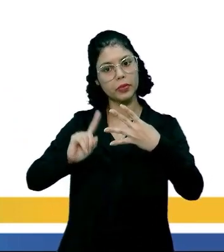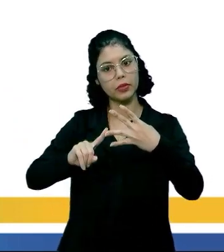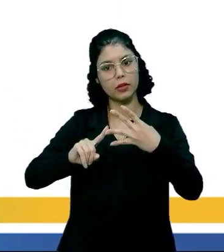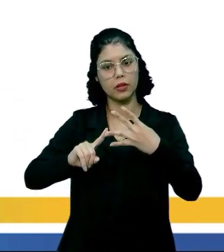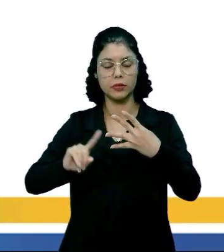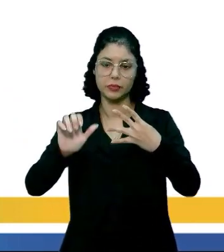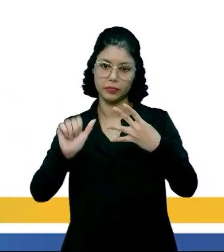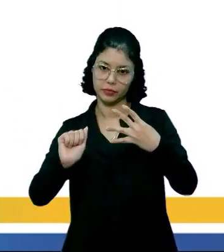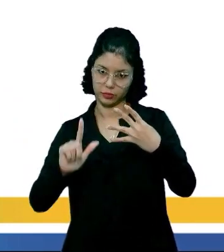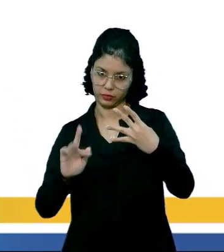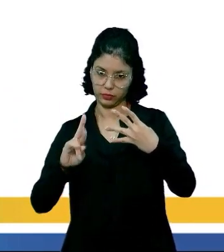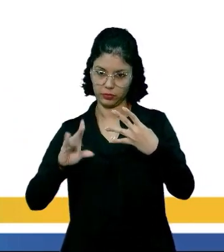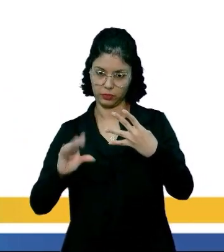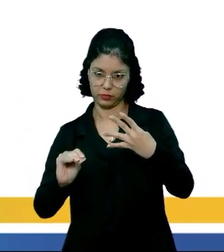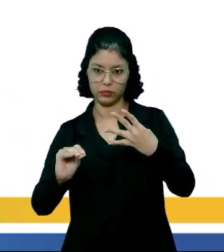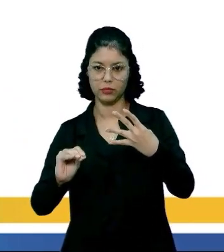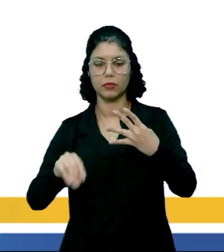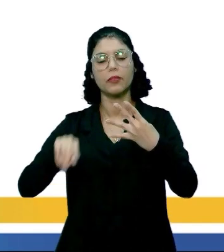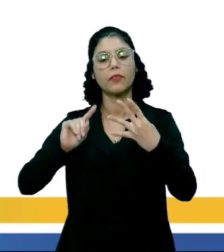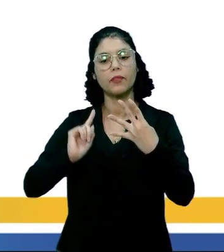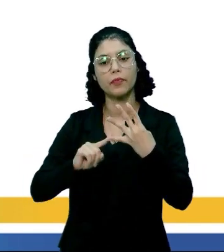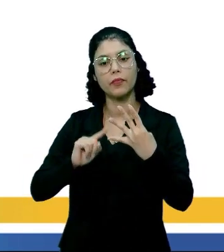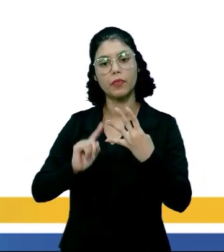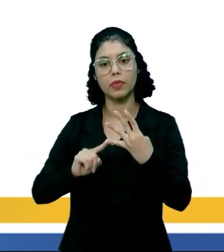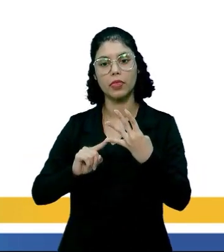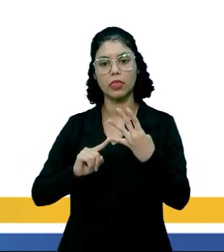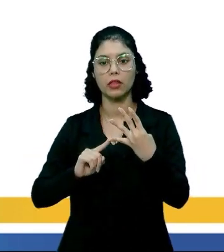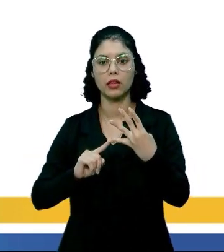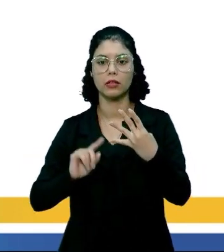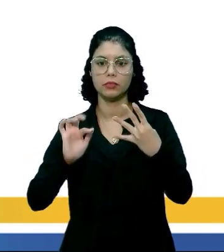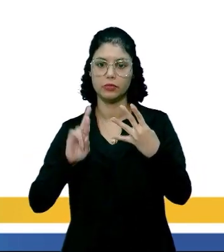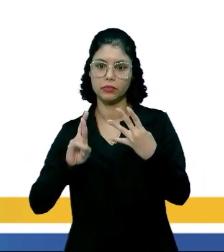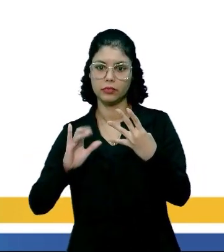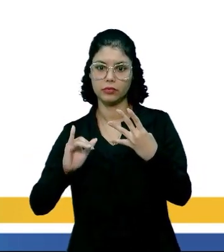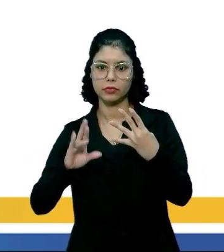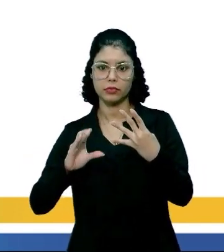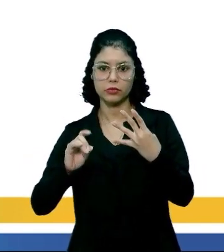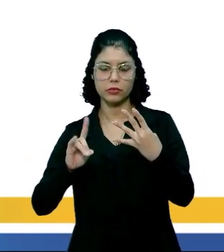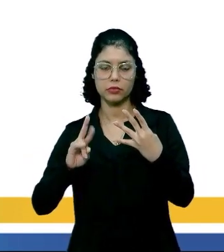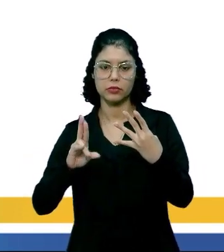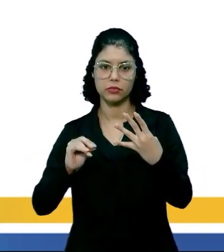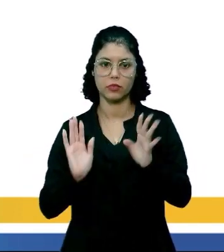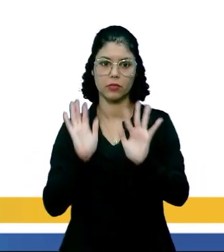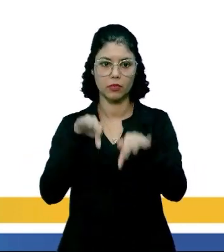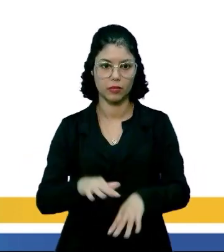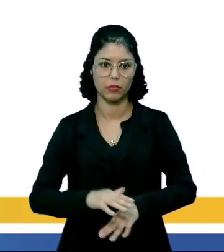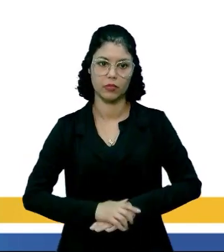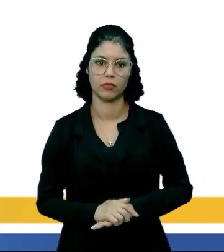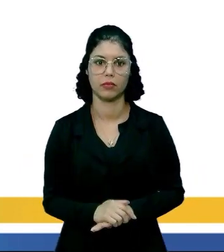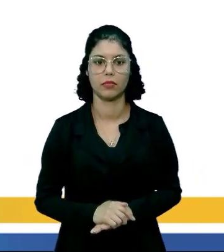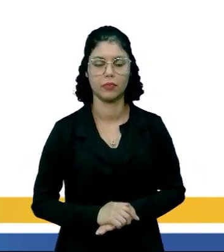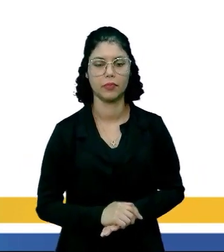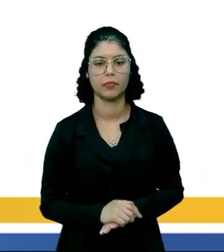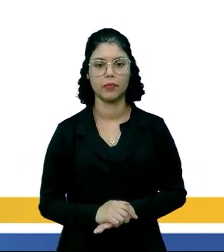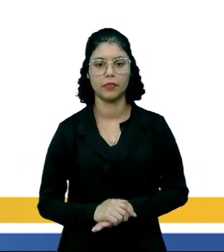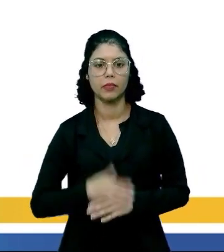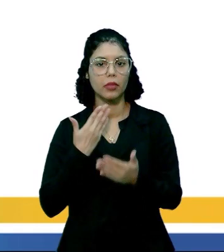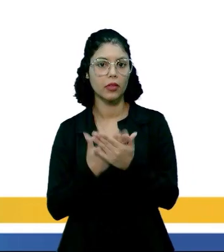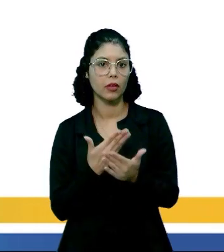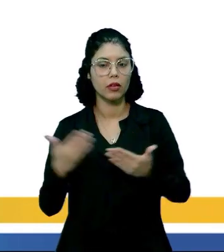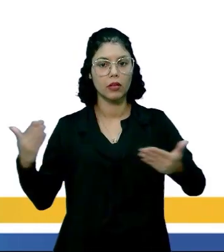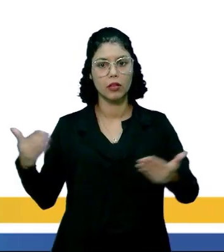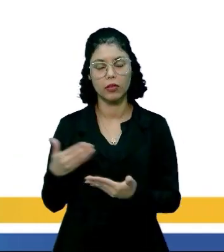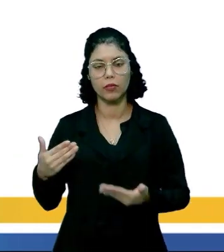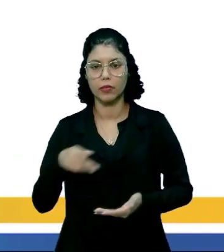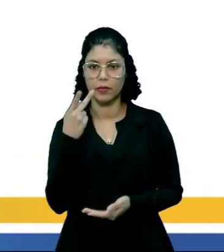Soares, seguido pelo Alberto Caeiro e conclui-se aí com Ricardo Reis. Na aula de hoje a